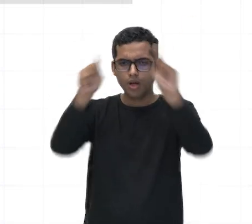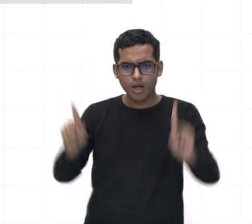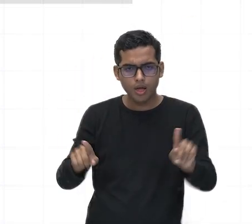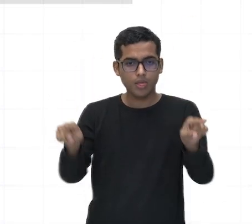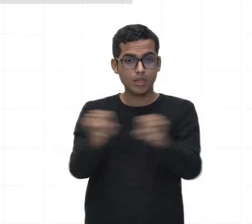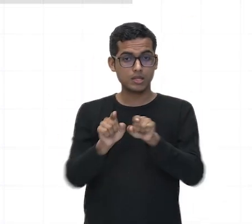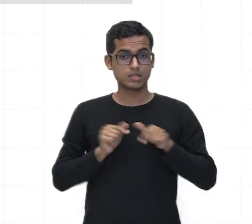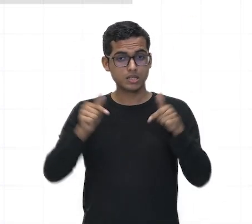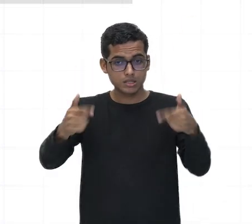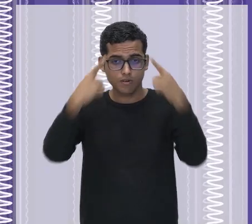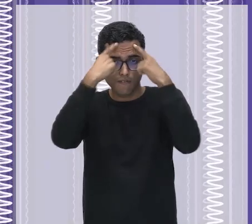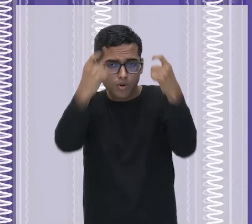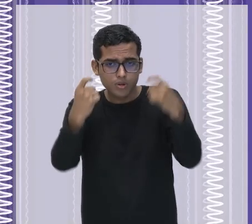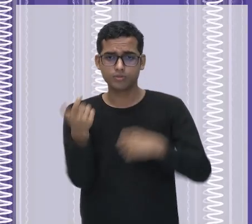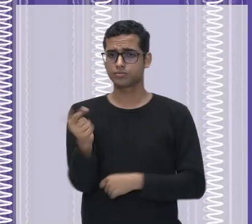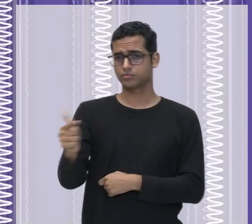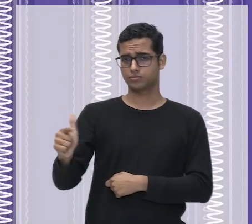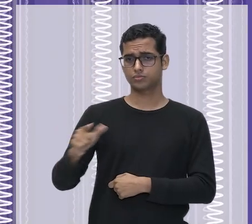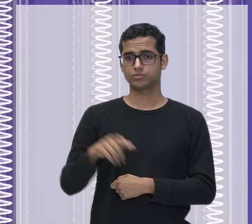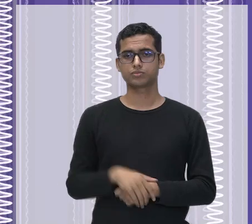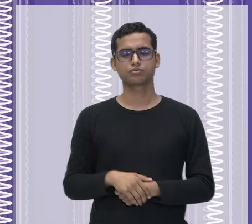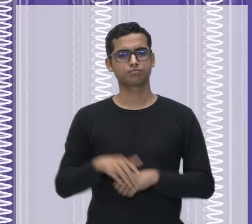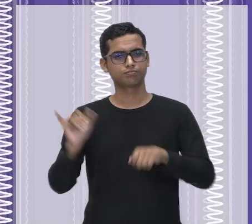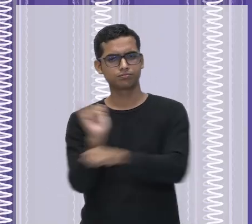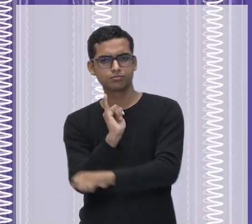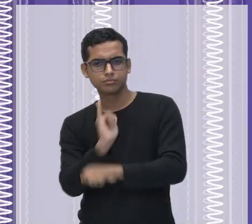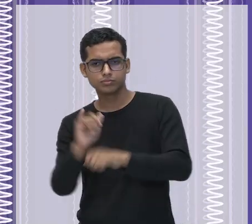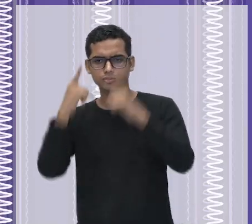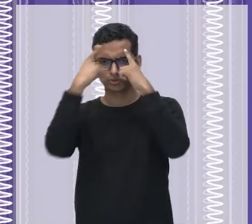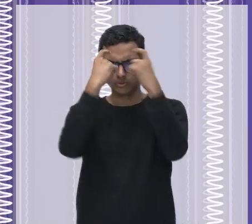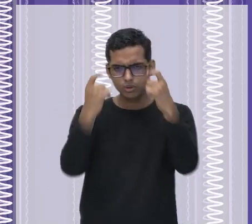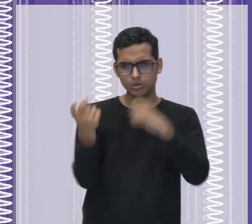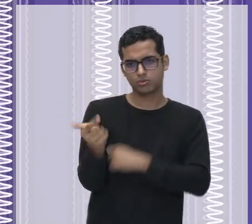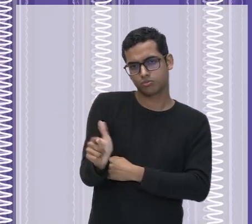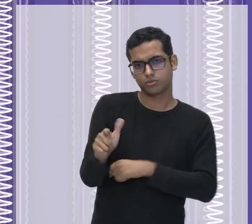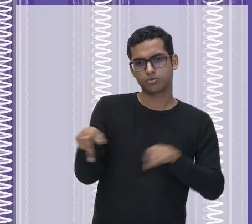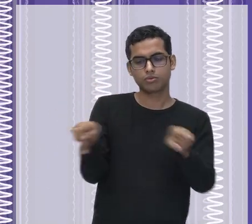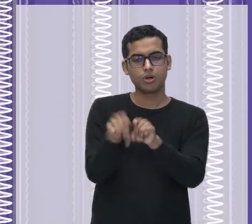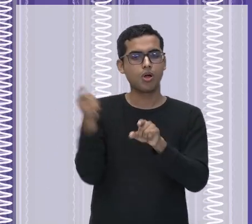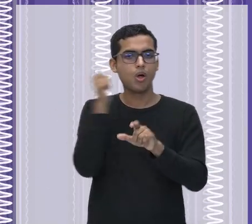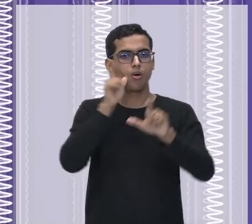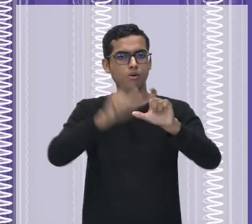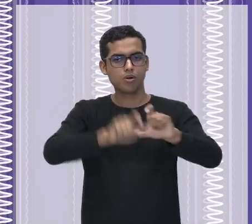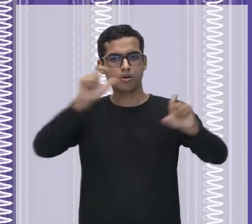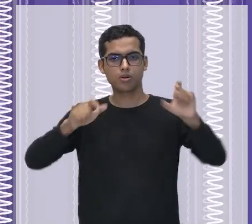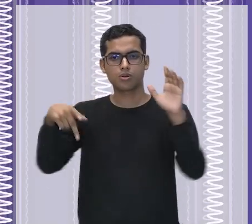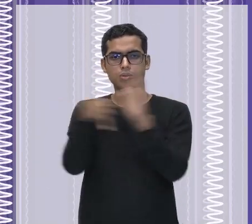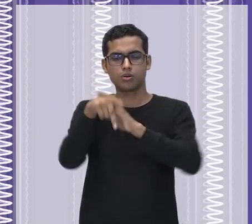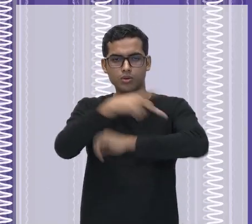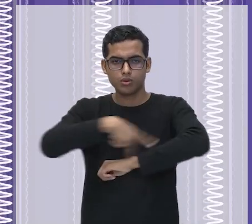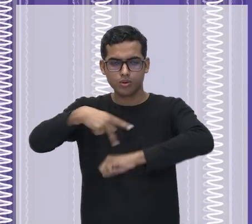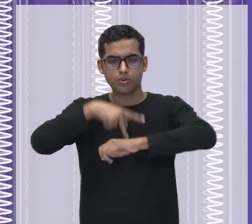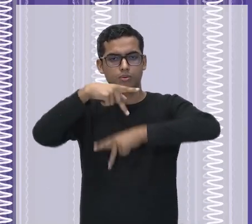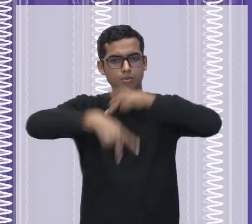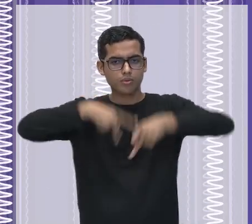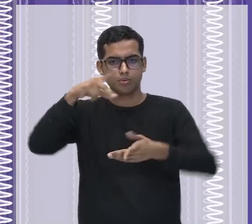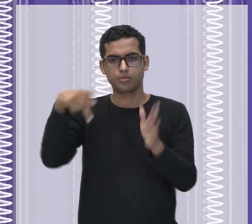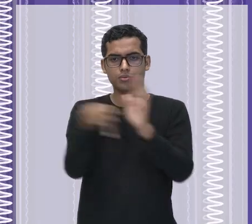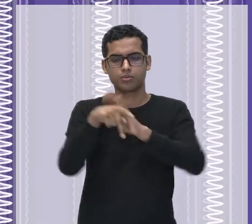violenta. Por meio da não violência, Gandhi consegue a independência do seu povo. Embora nesse